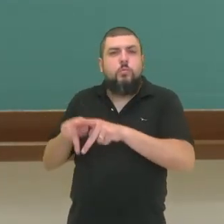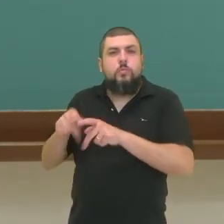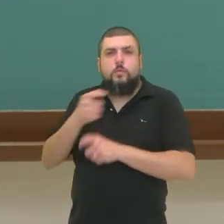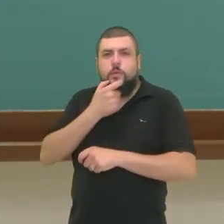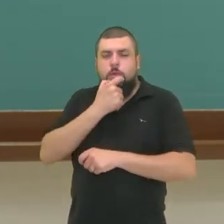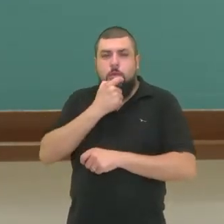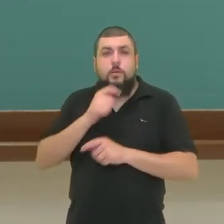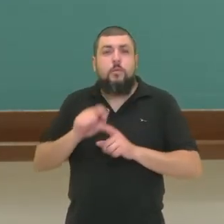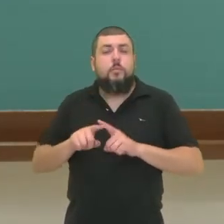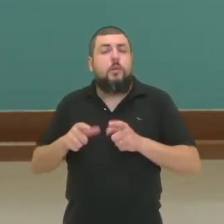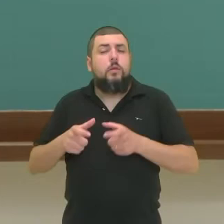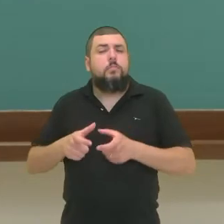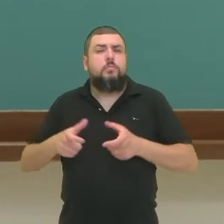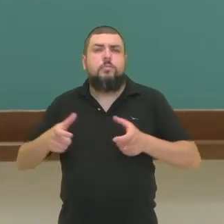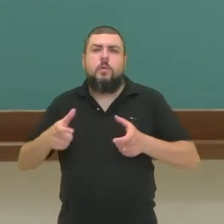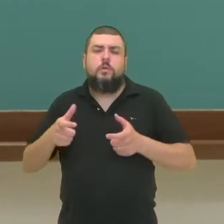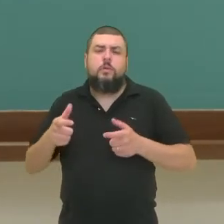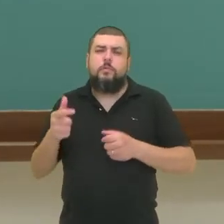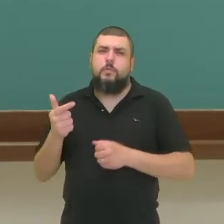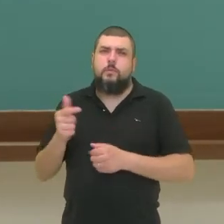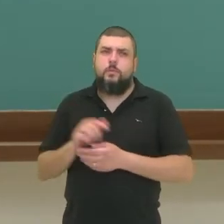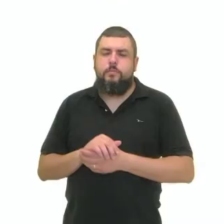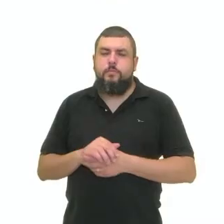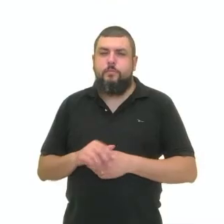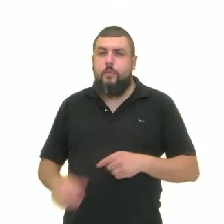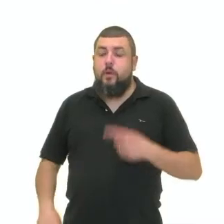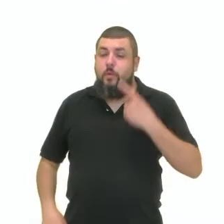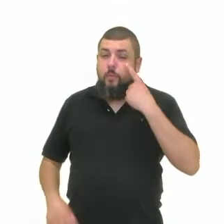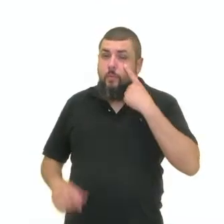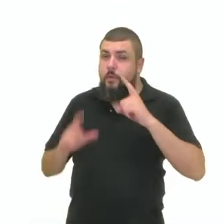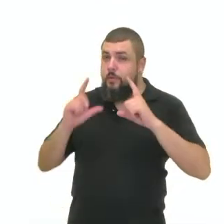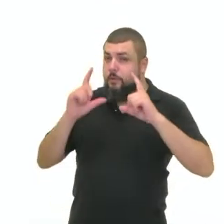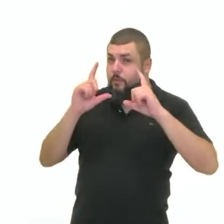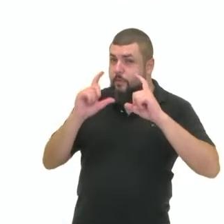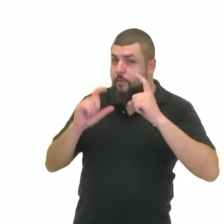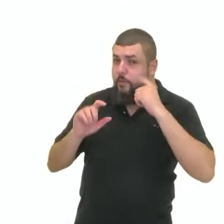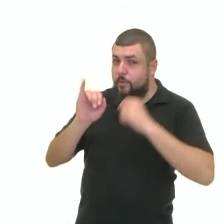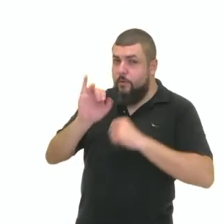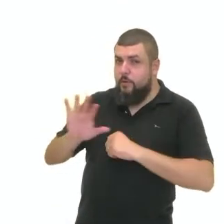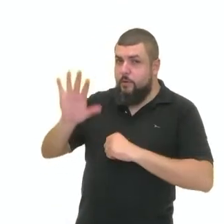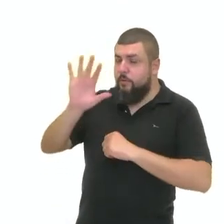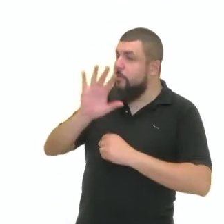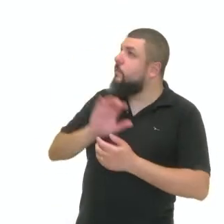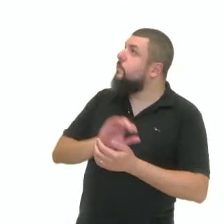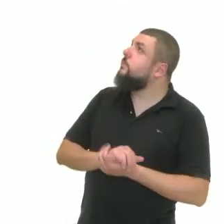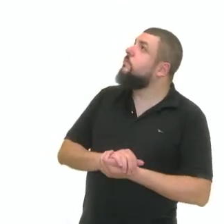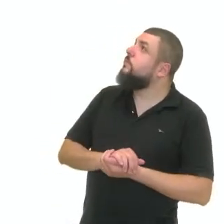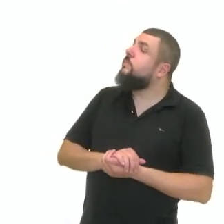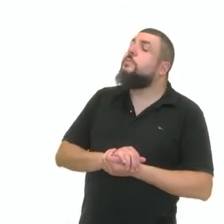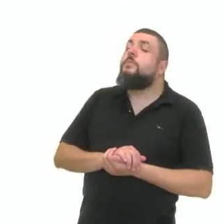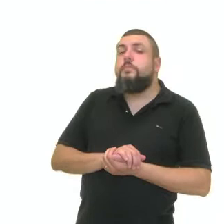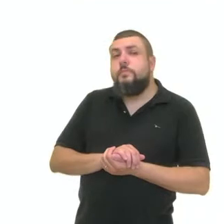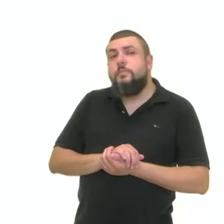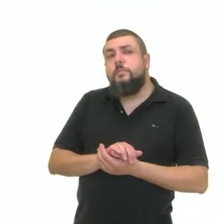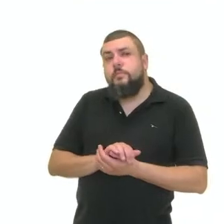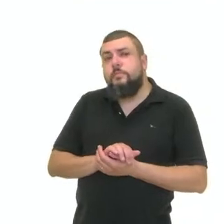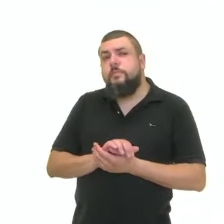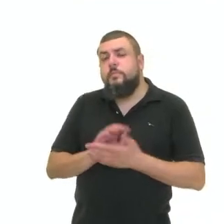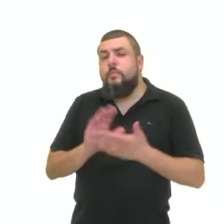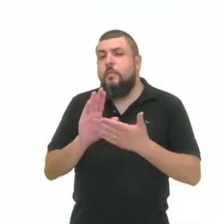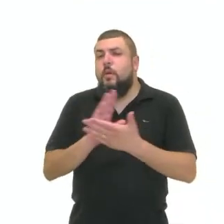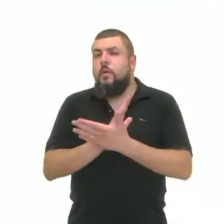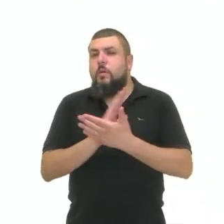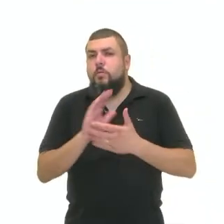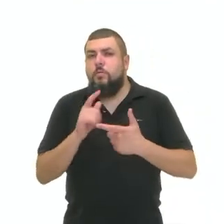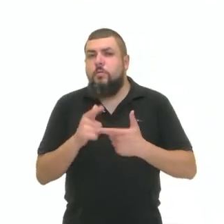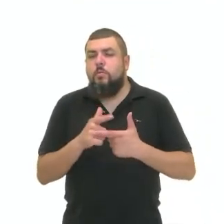isso. E nessa foto mesmo nós conseguimos observar ali alguns problemas sociais que aconteciam na Índia